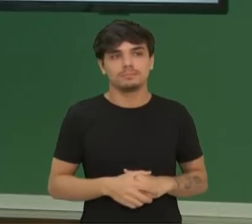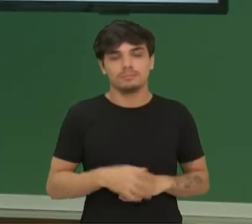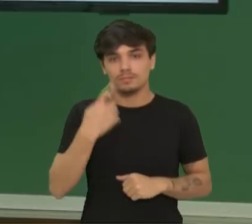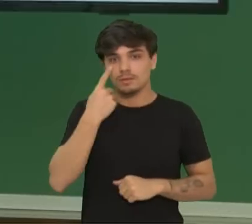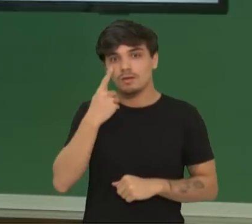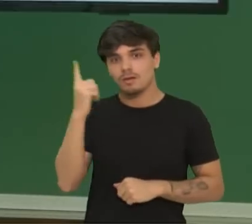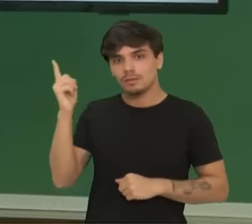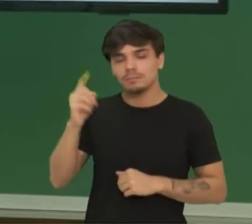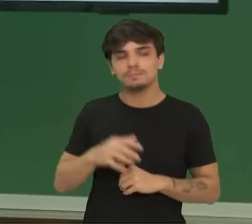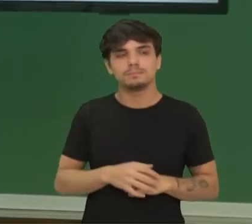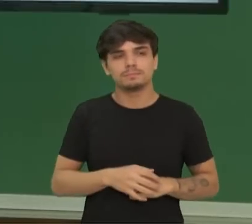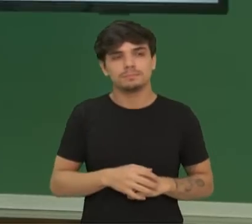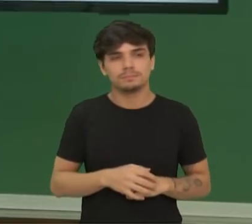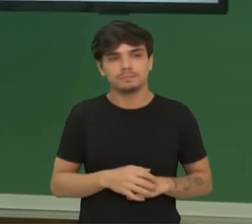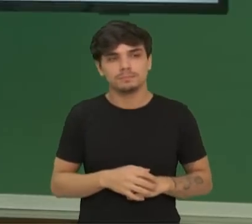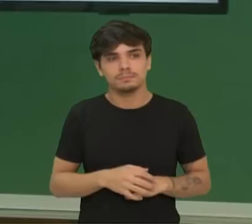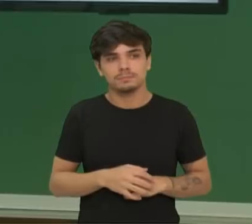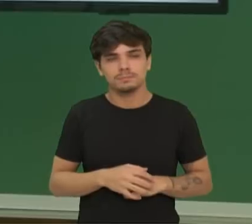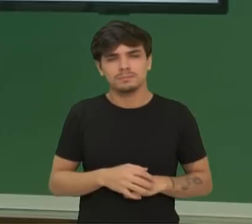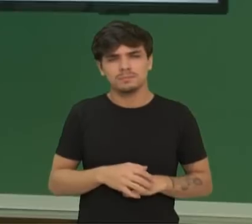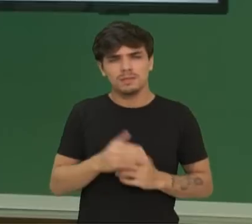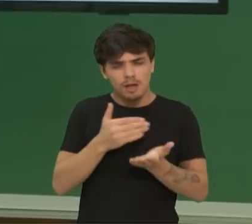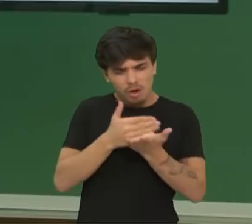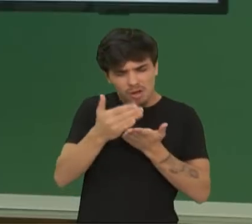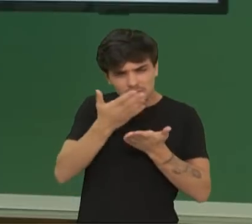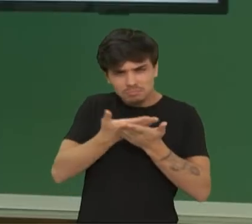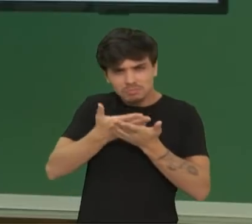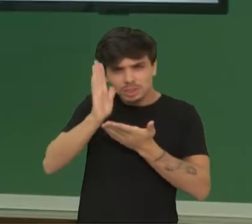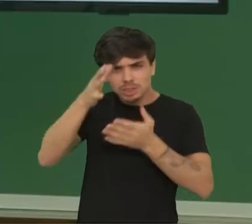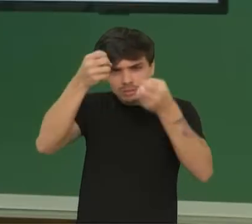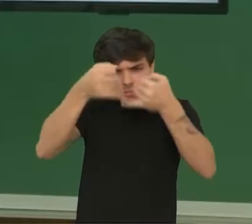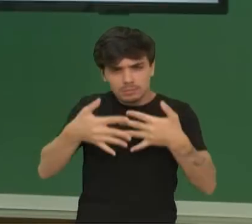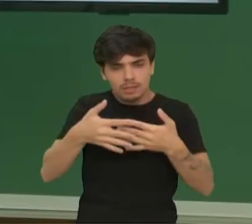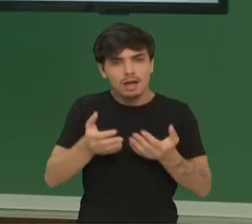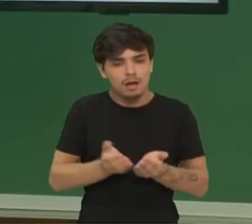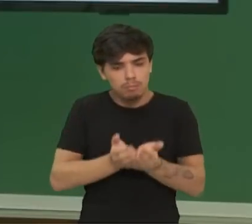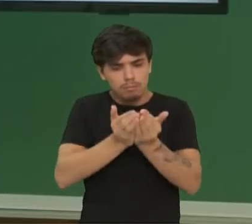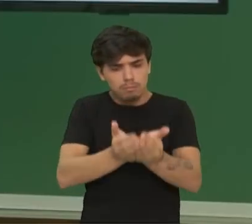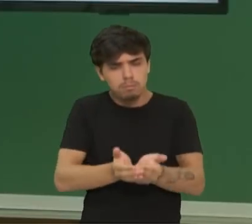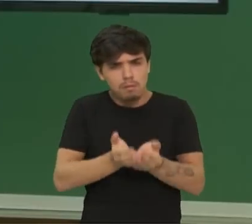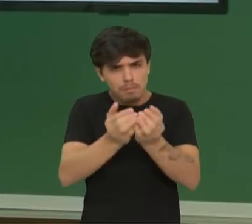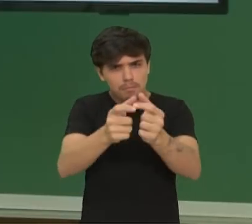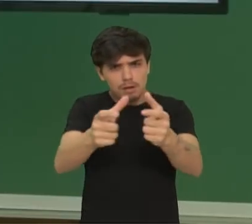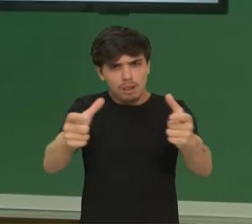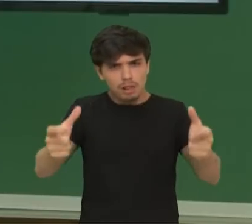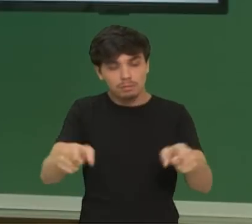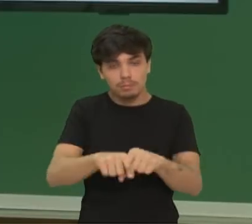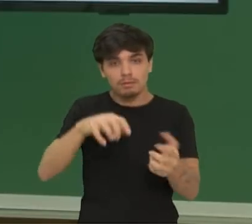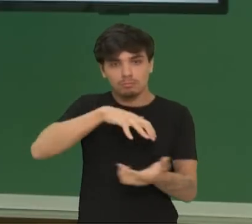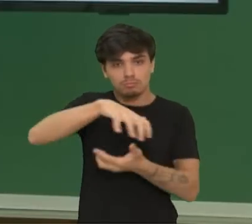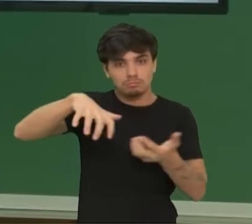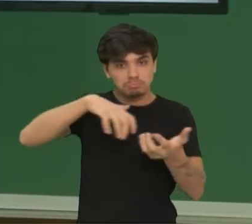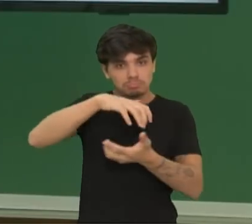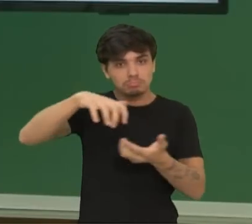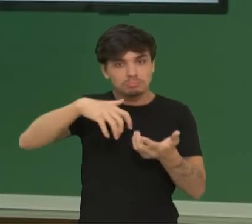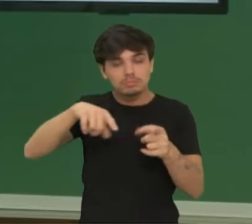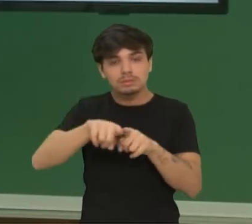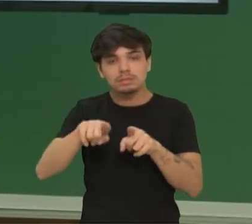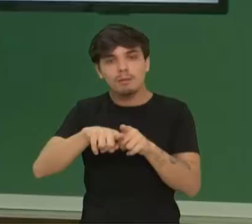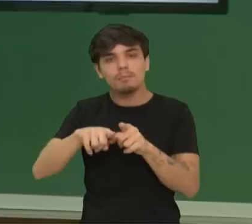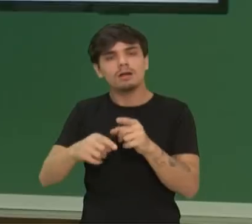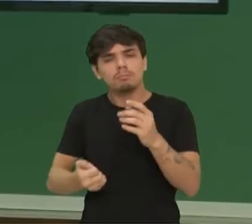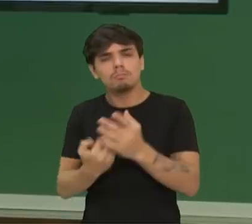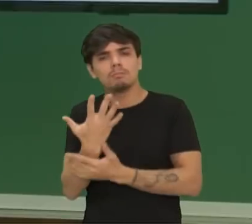Olha lá, o que nós passamos no começo da aula. Grandes navegações, reforma protestante, formação dos